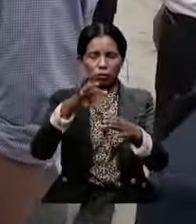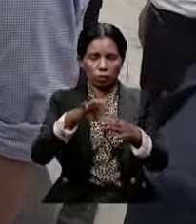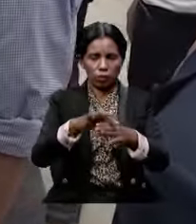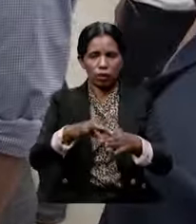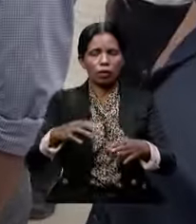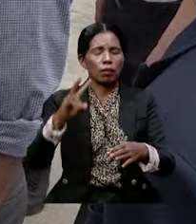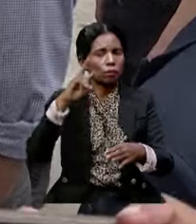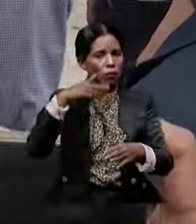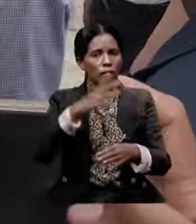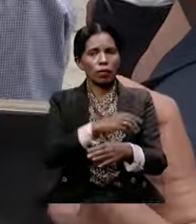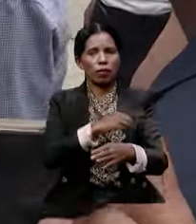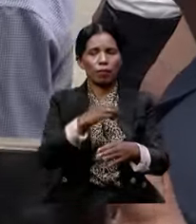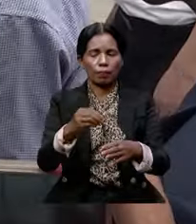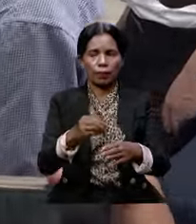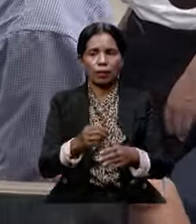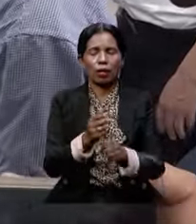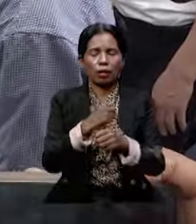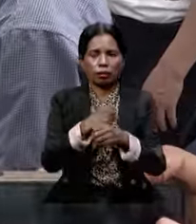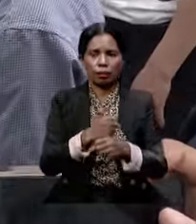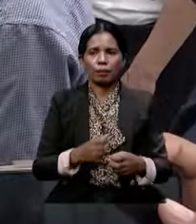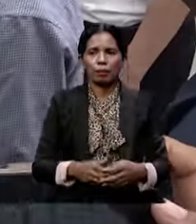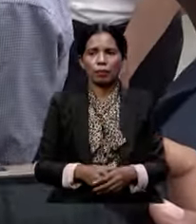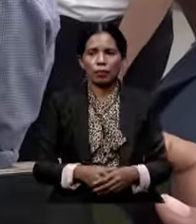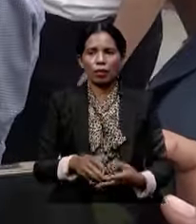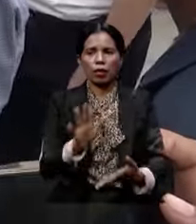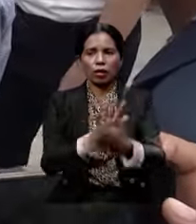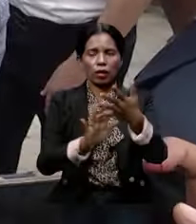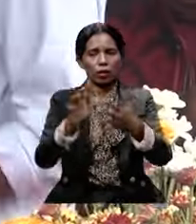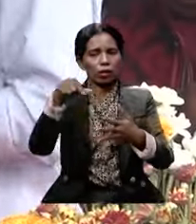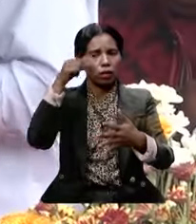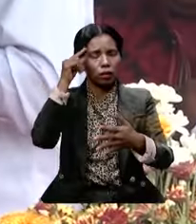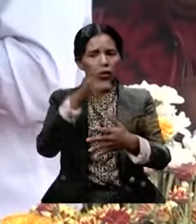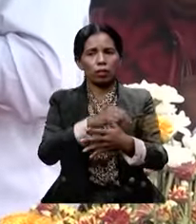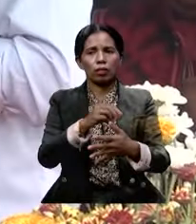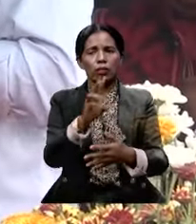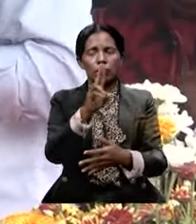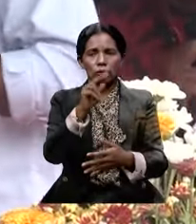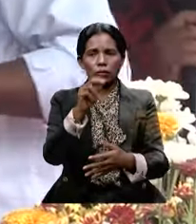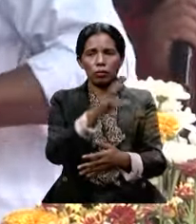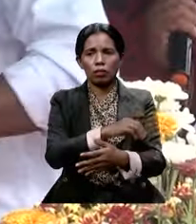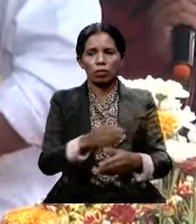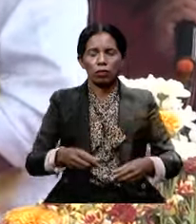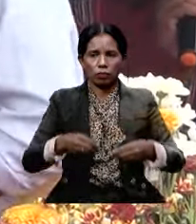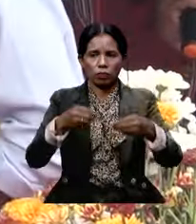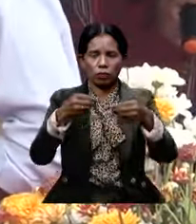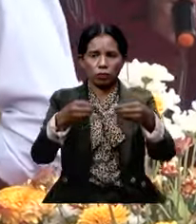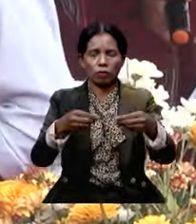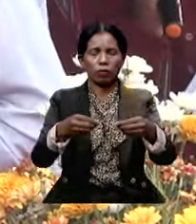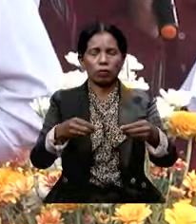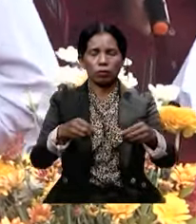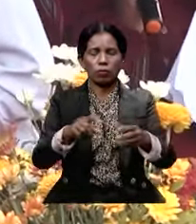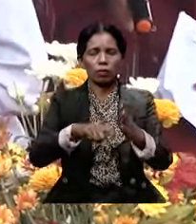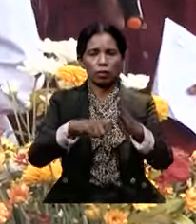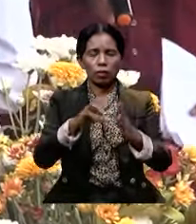animal, inclui apoio a Mos Fini. E a cerimônia, né, governador província Hunan, Mos entrega trator Sanulu para a